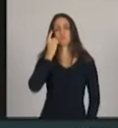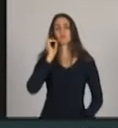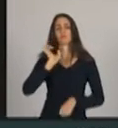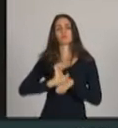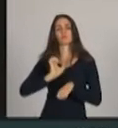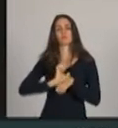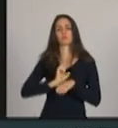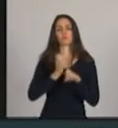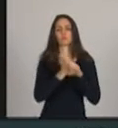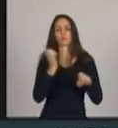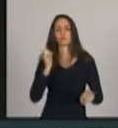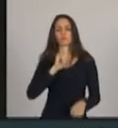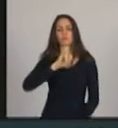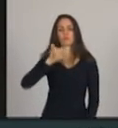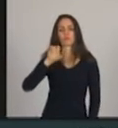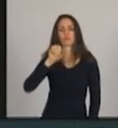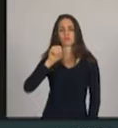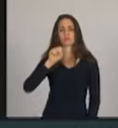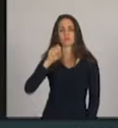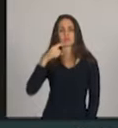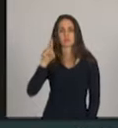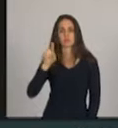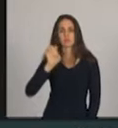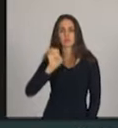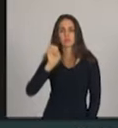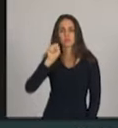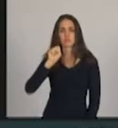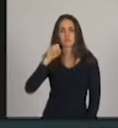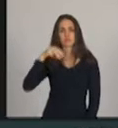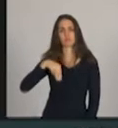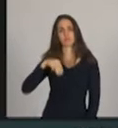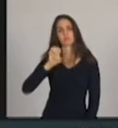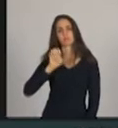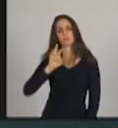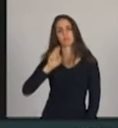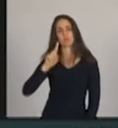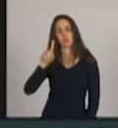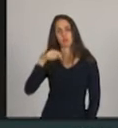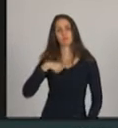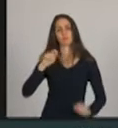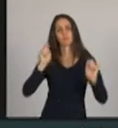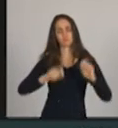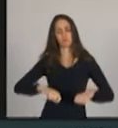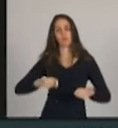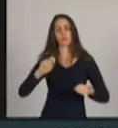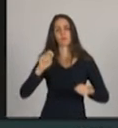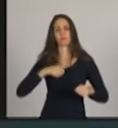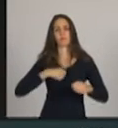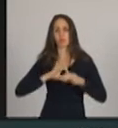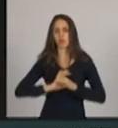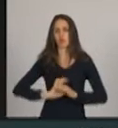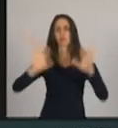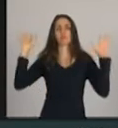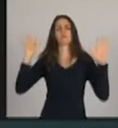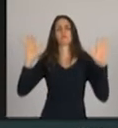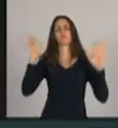pedir a vocês que estão com a caneta na mão, que